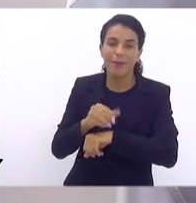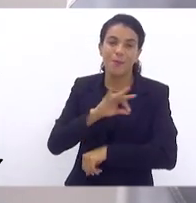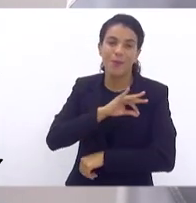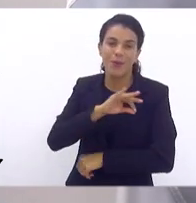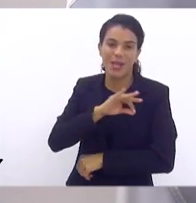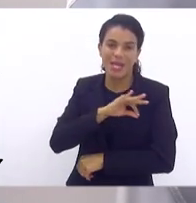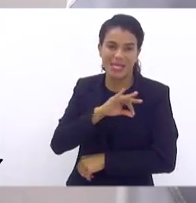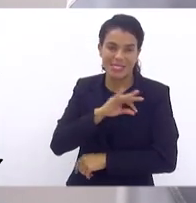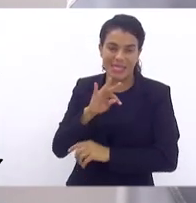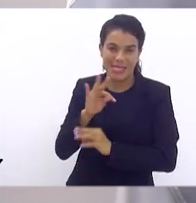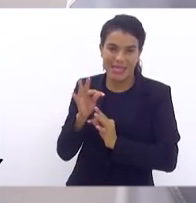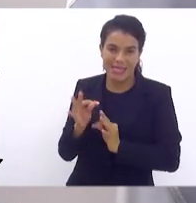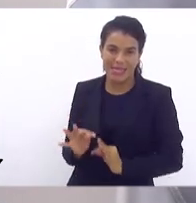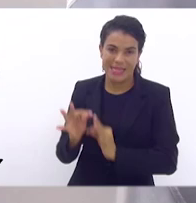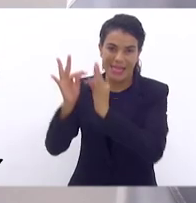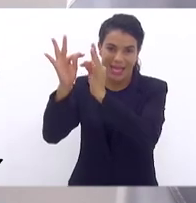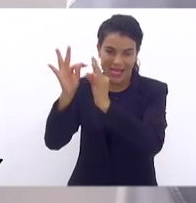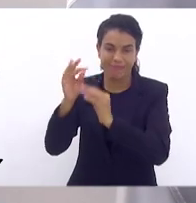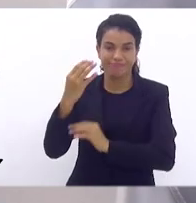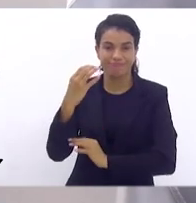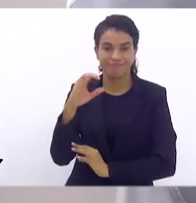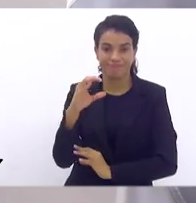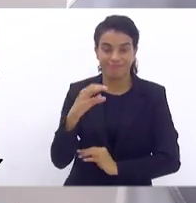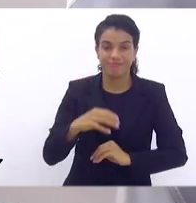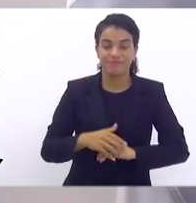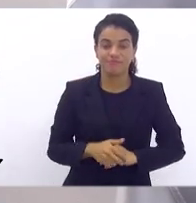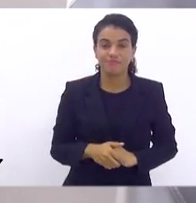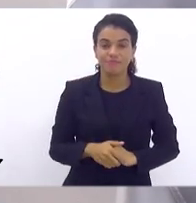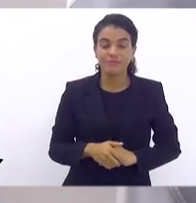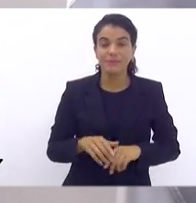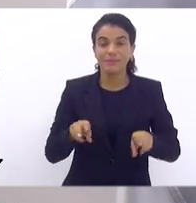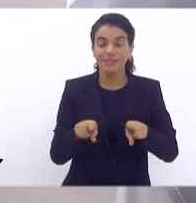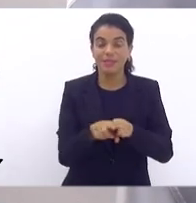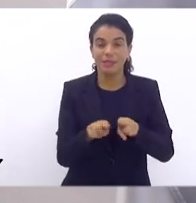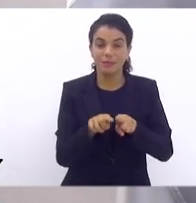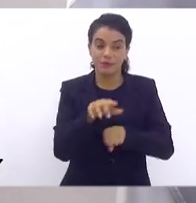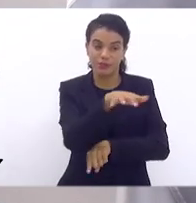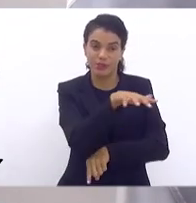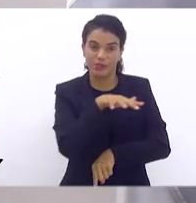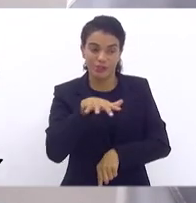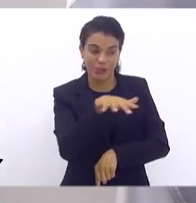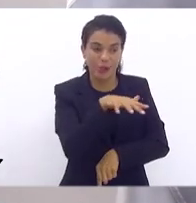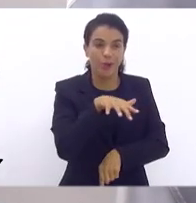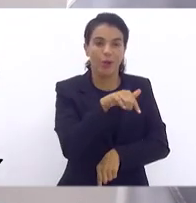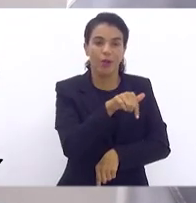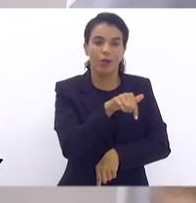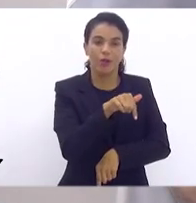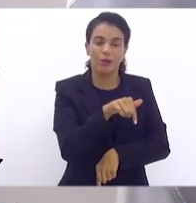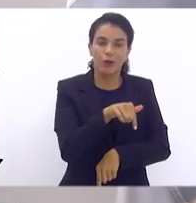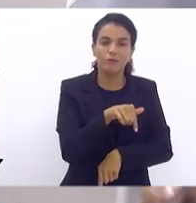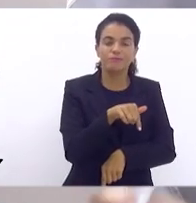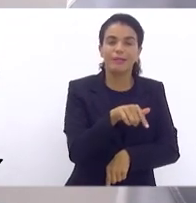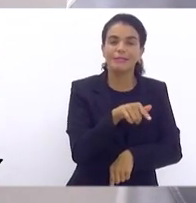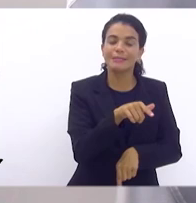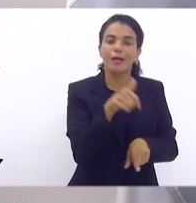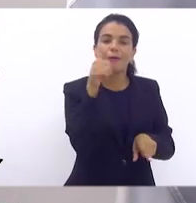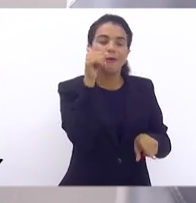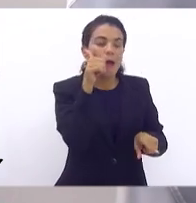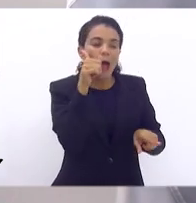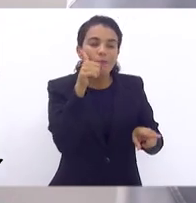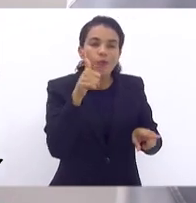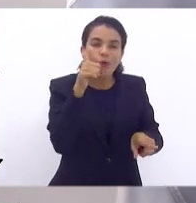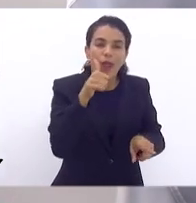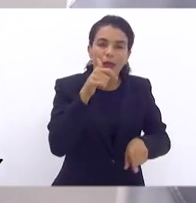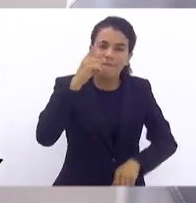técnico-científica né e também na questão do desse ímpeto da mulher de